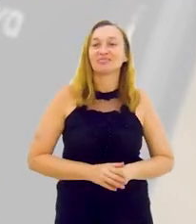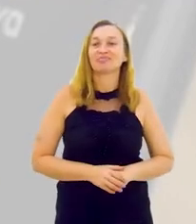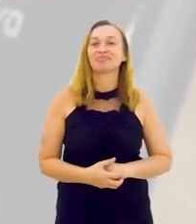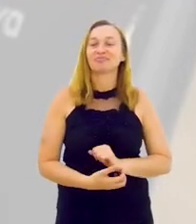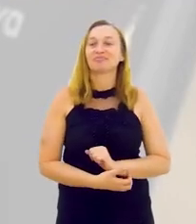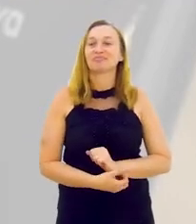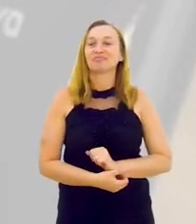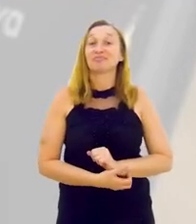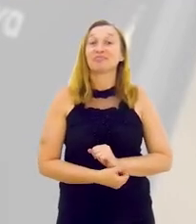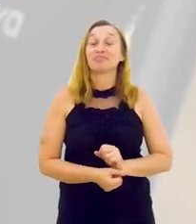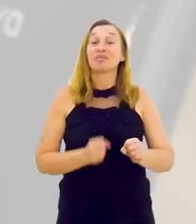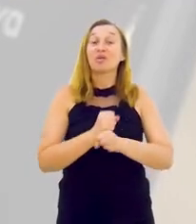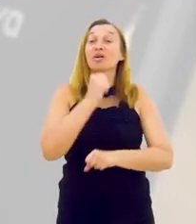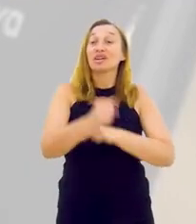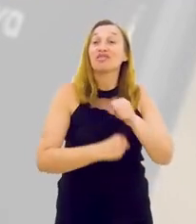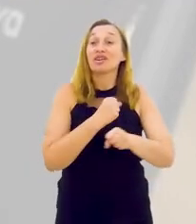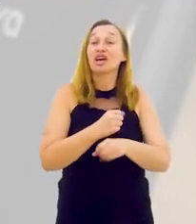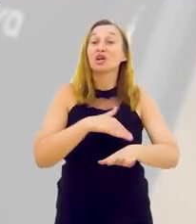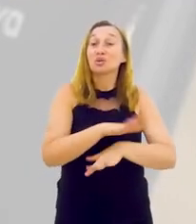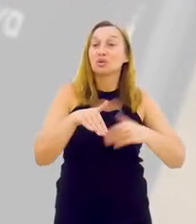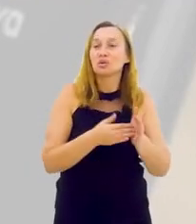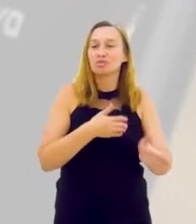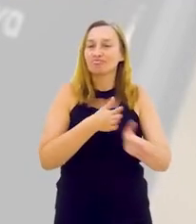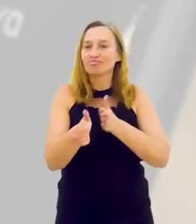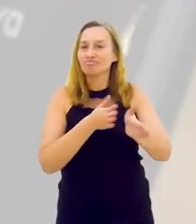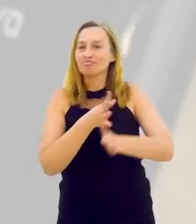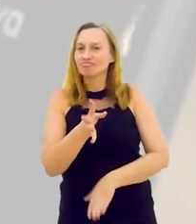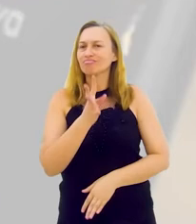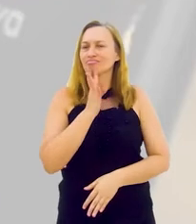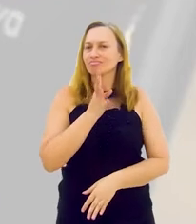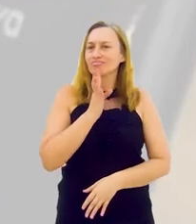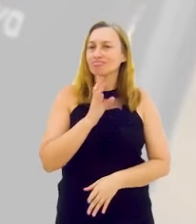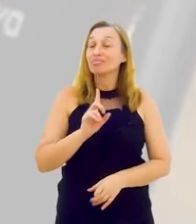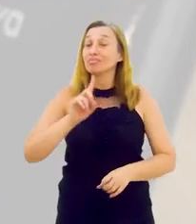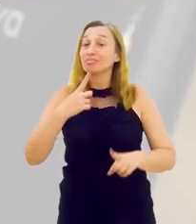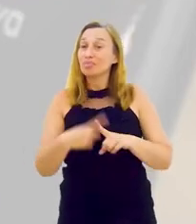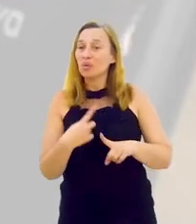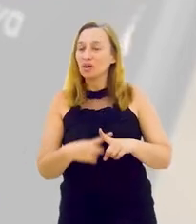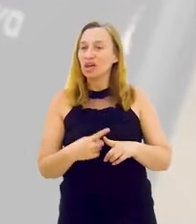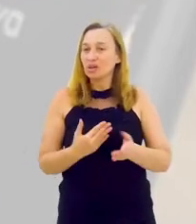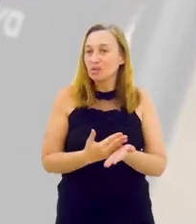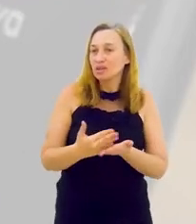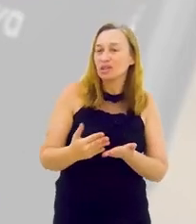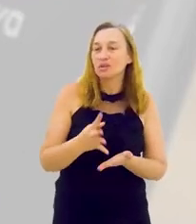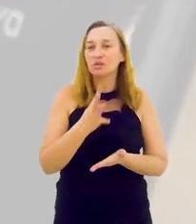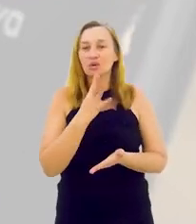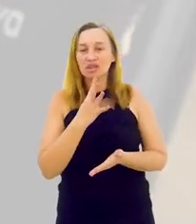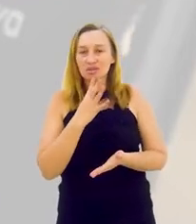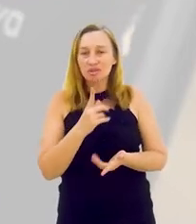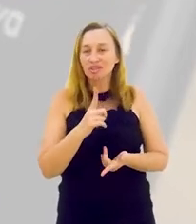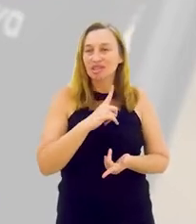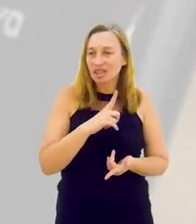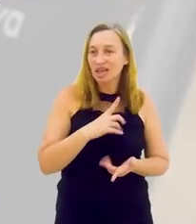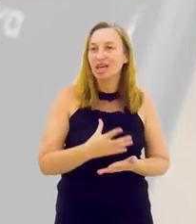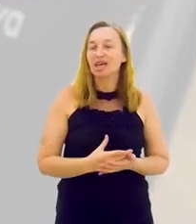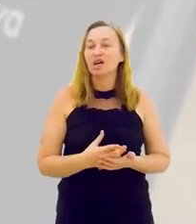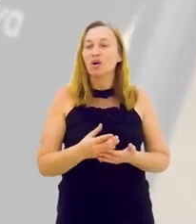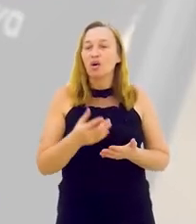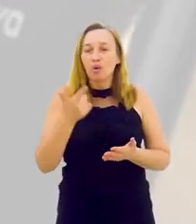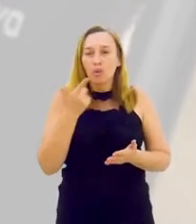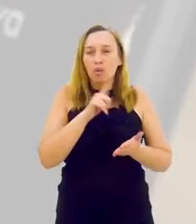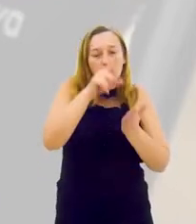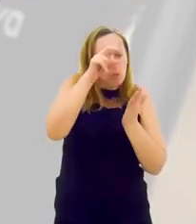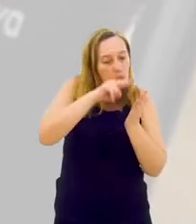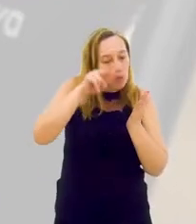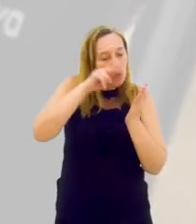assumir ano que vem, todos têm acesso a esse conhecimento, porque a partir do conhecimento que eles vão ter, se eles conseguirem